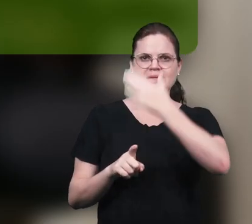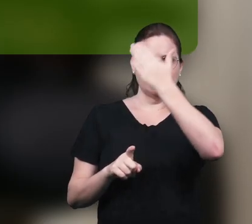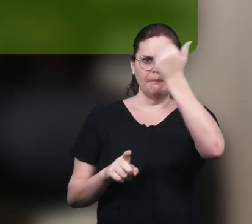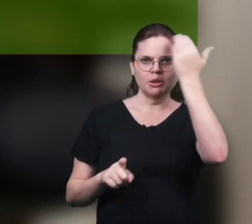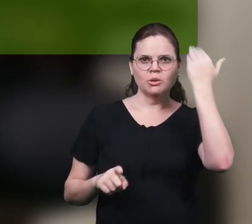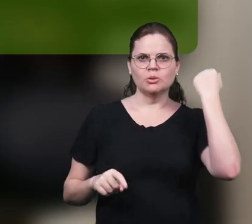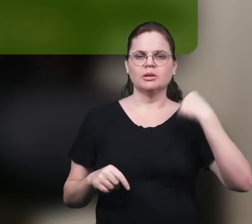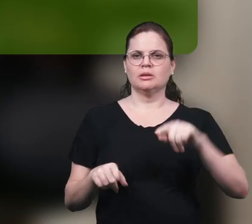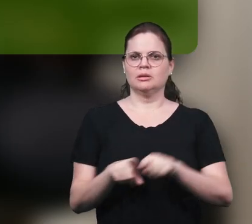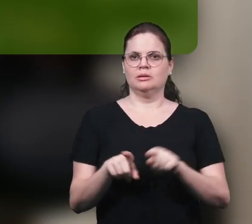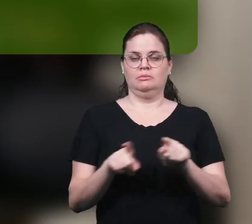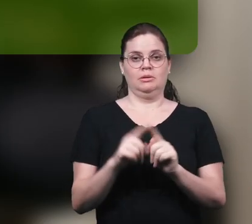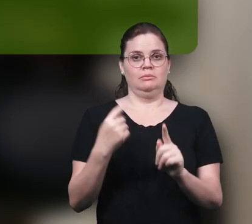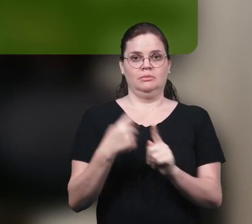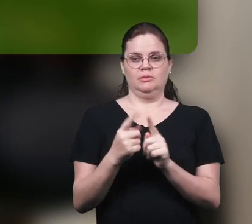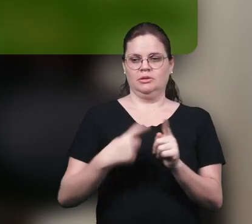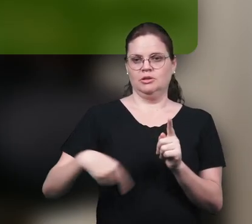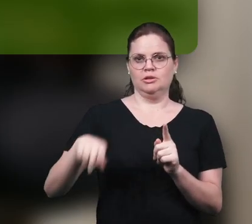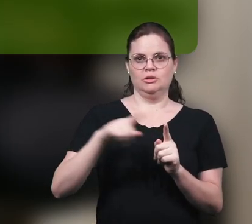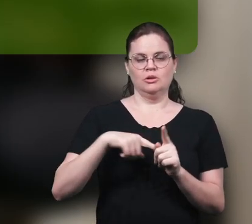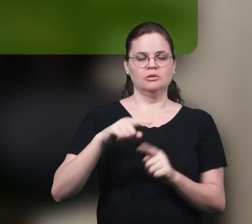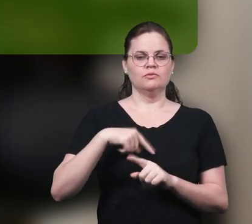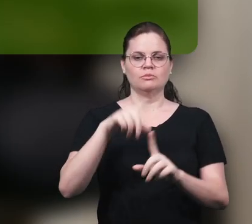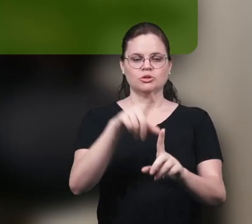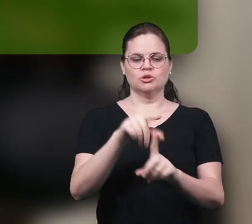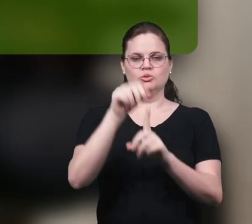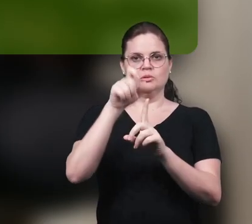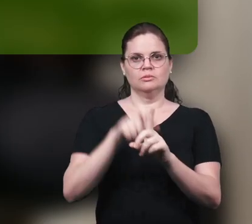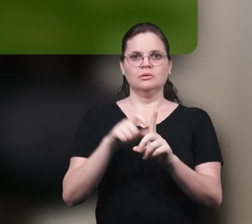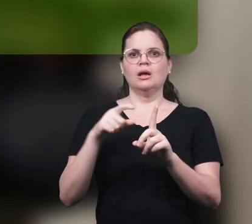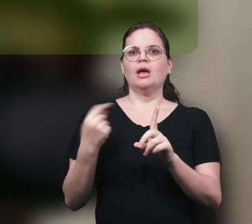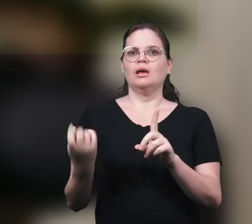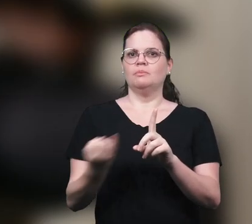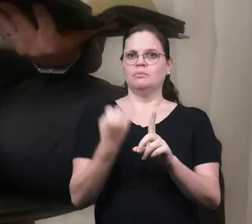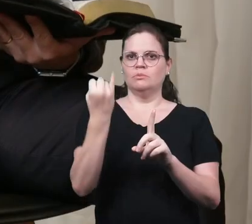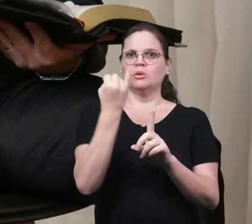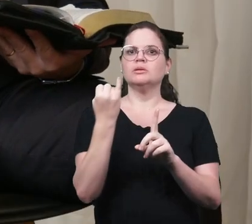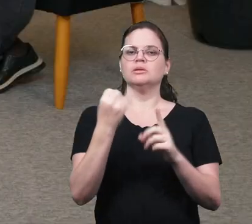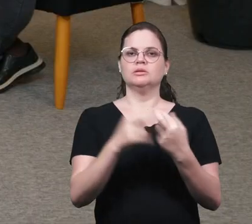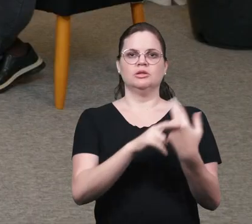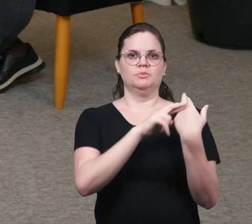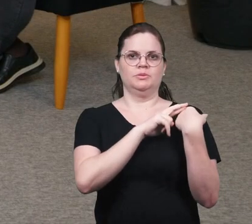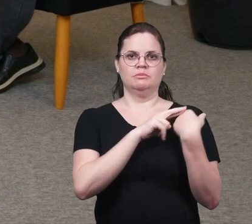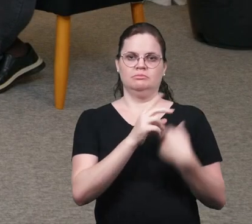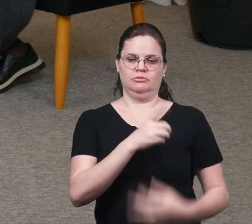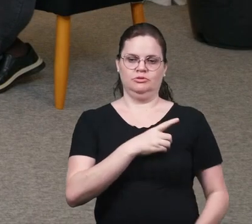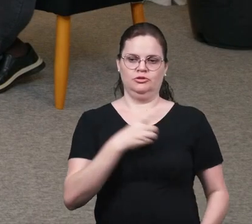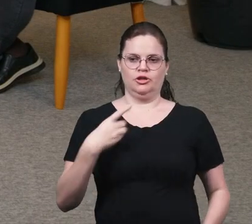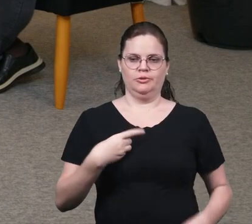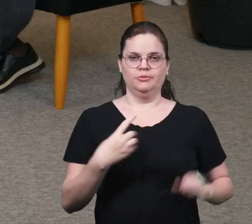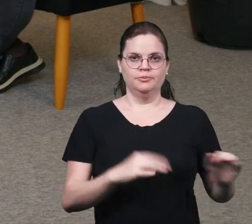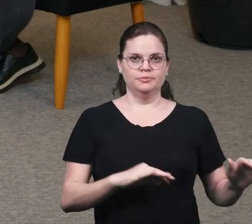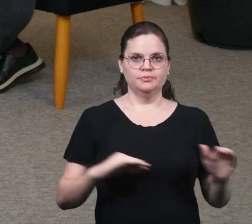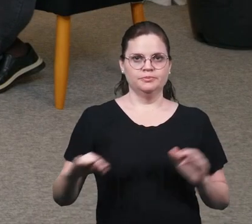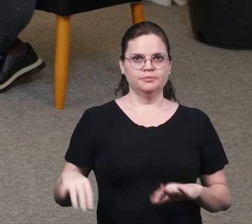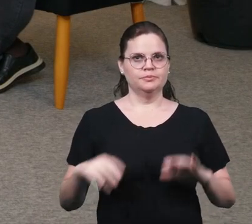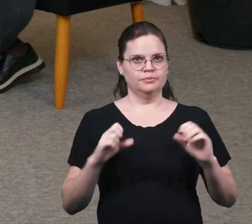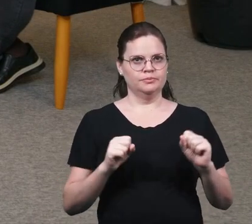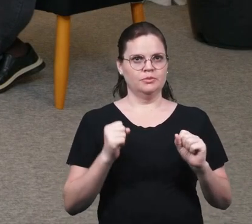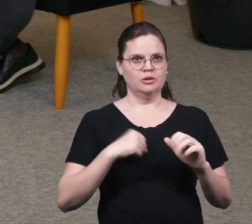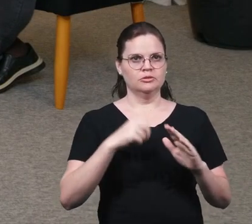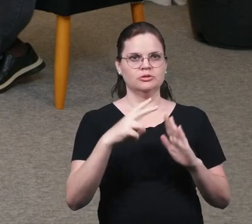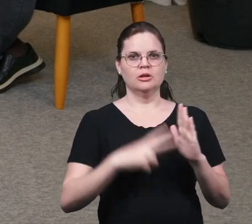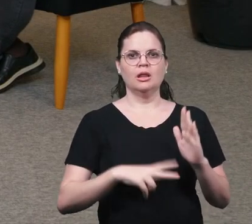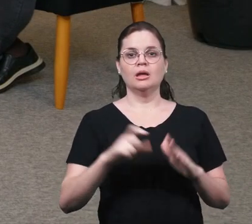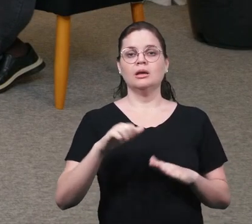aos quais constituamos sobre este importante negócio. Muito bem. E pode ler quem que